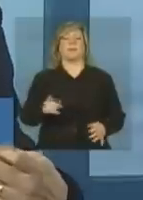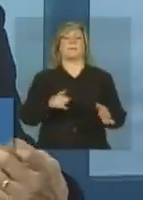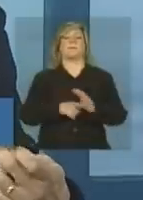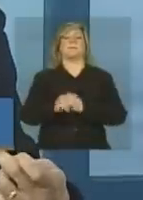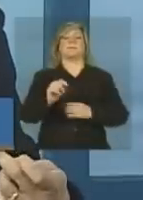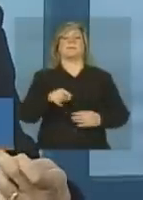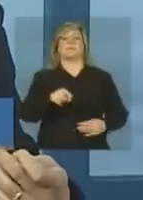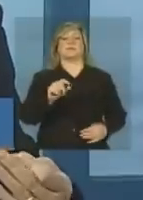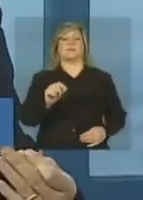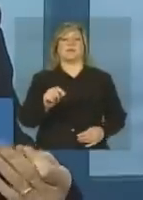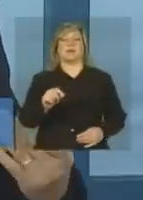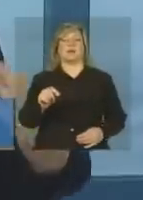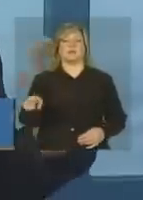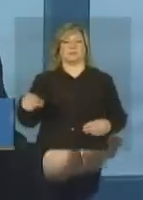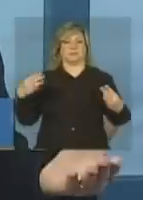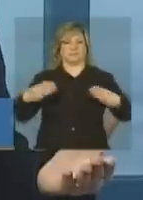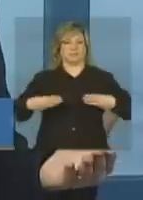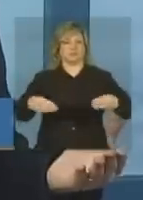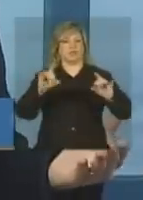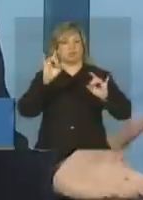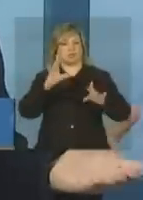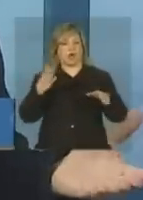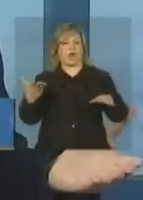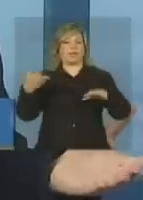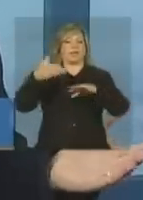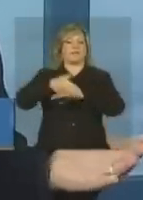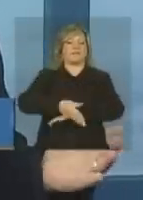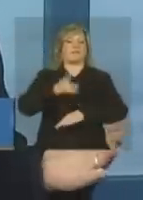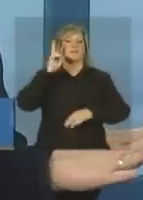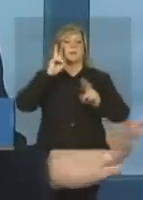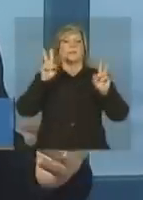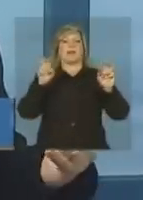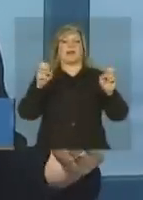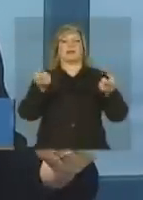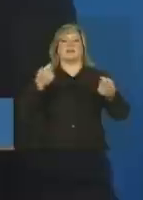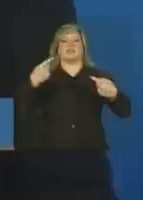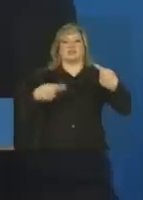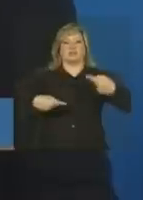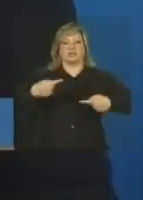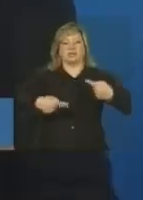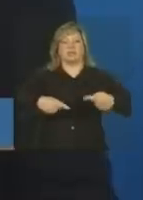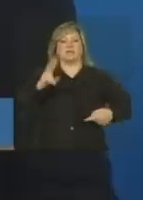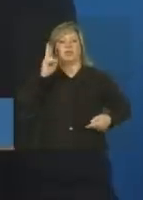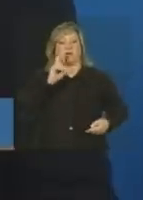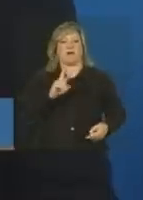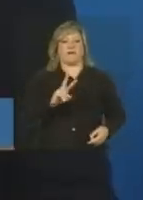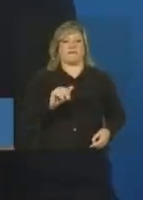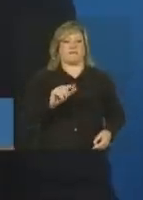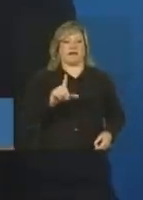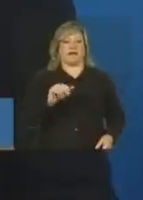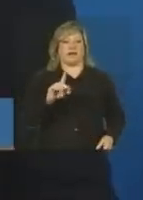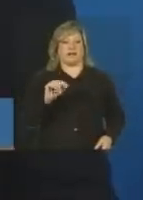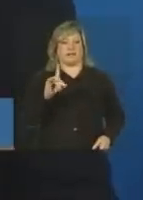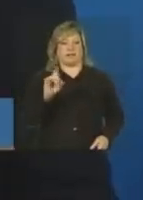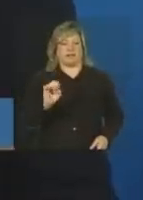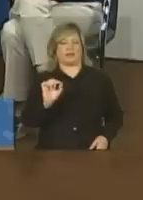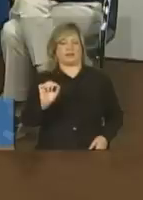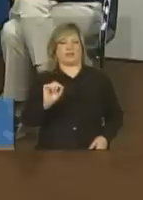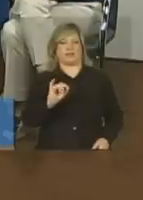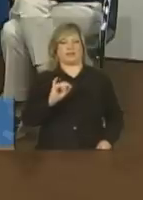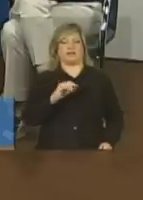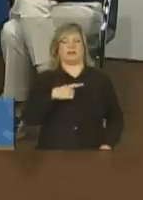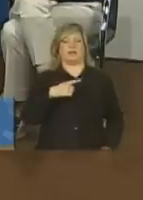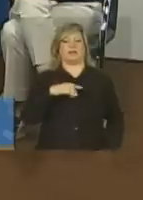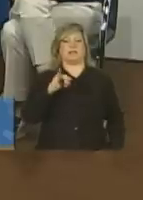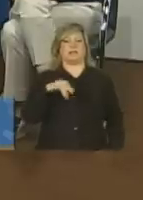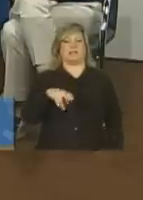que o Ministério só interfere, por exemplo, na questão da discussão da validade ou não dos índices, dos